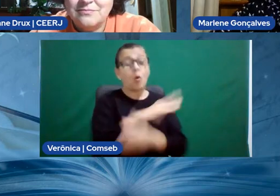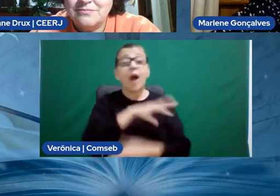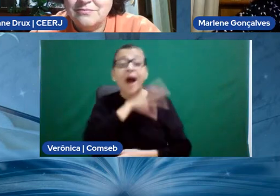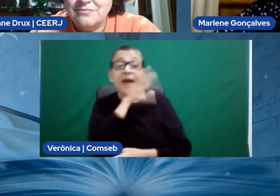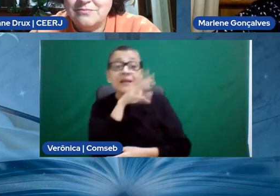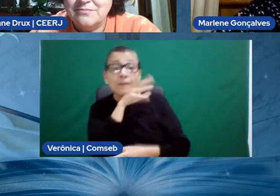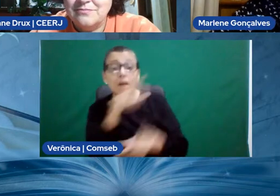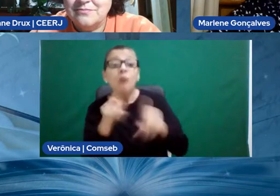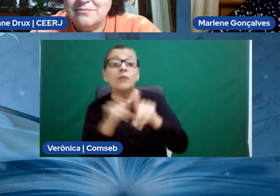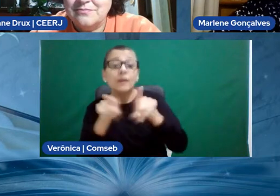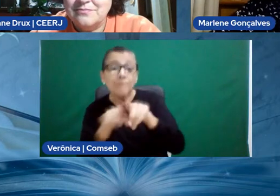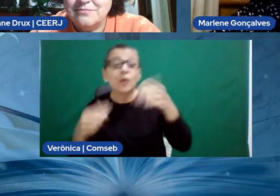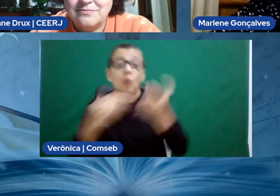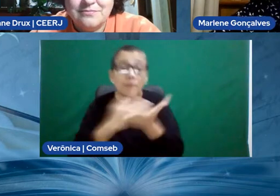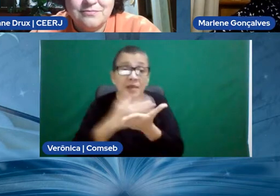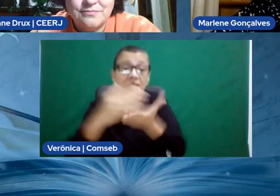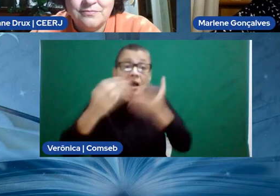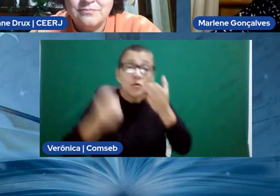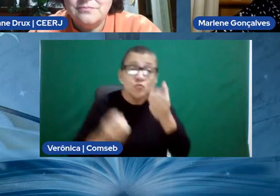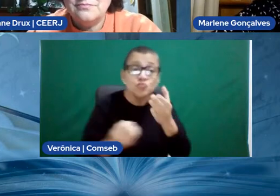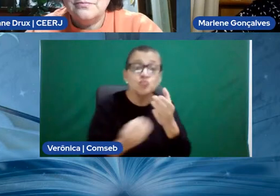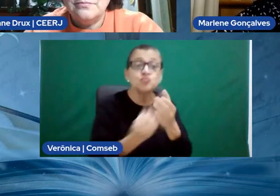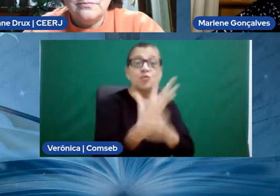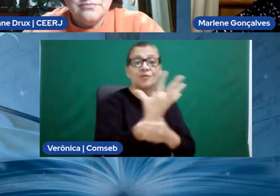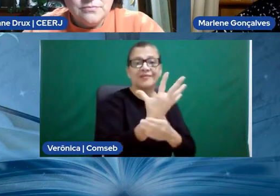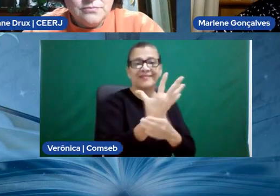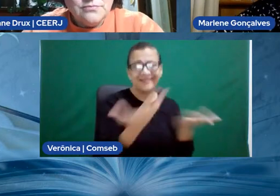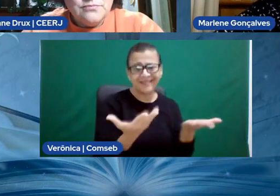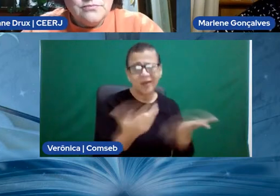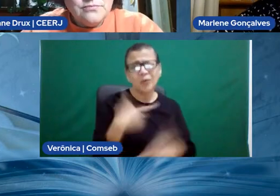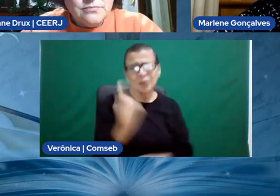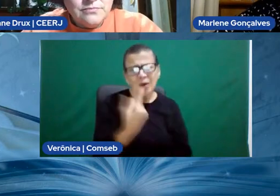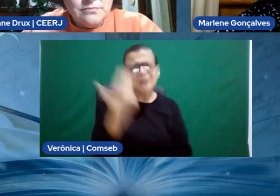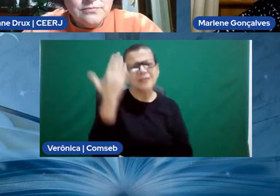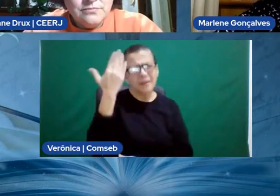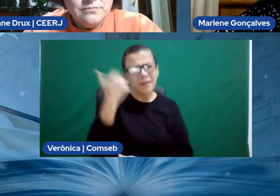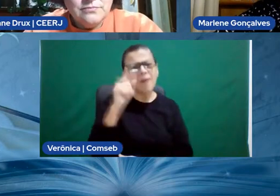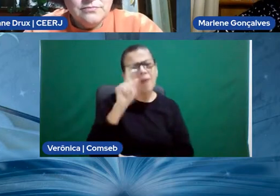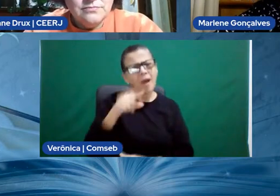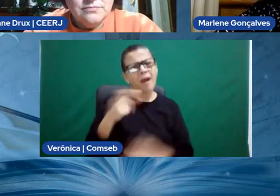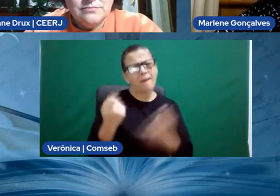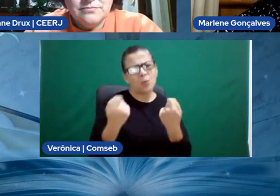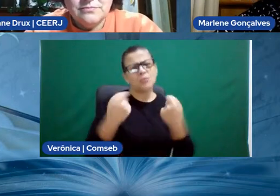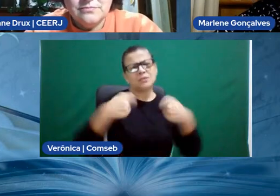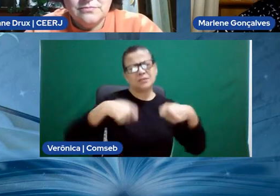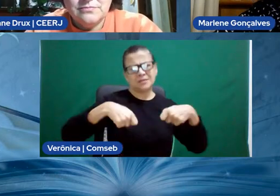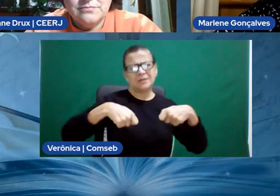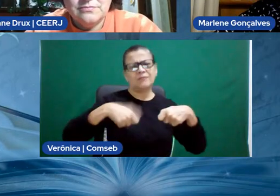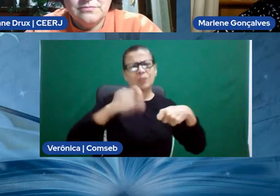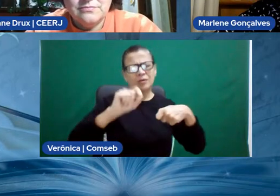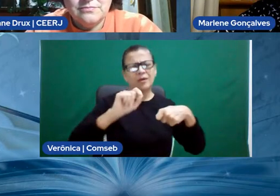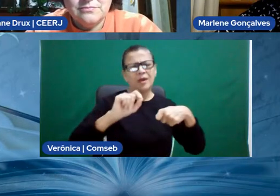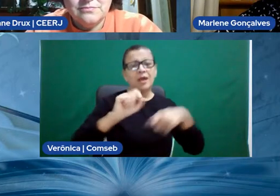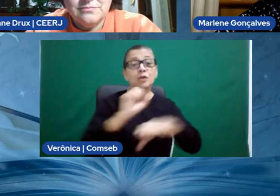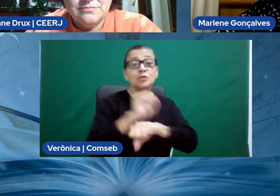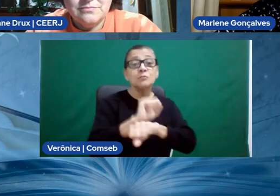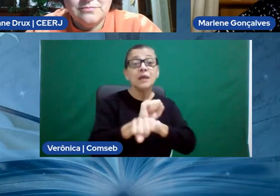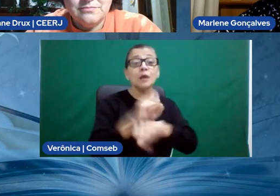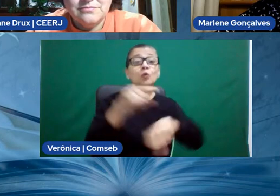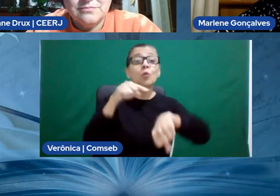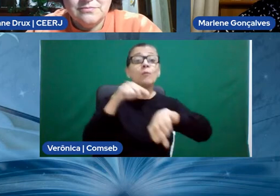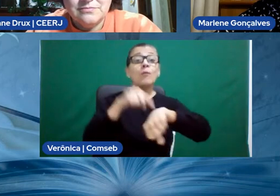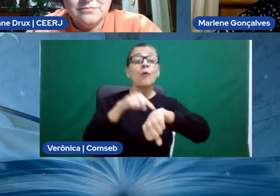também surgissem. Né? Então a gente sabe que é muito possível que, como ele diz, esperando o momento para